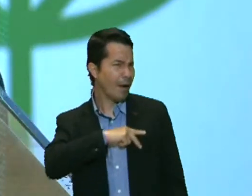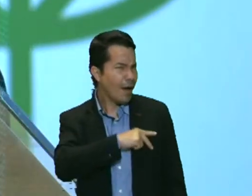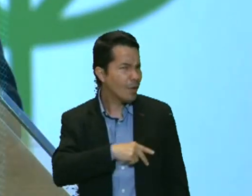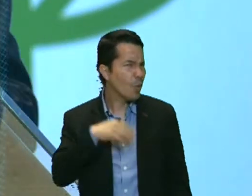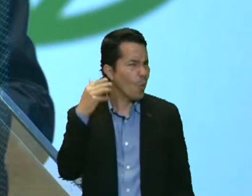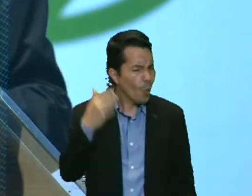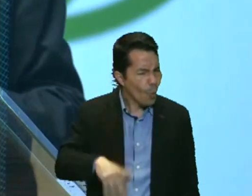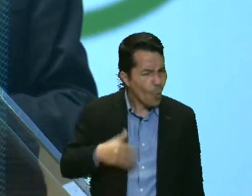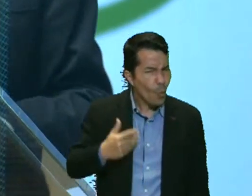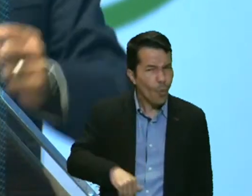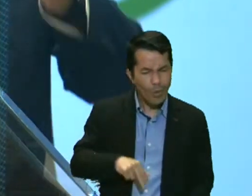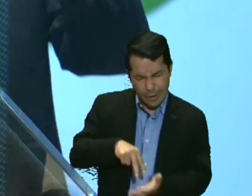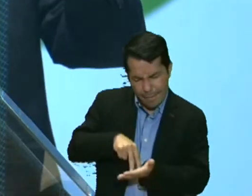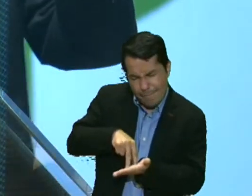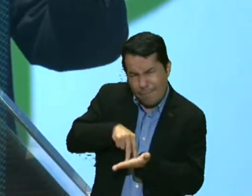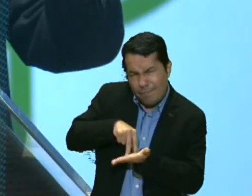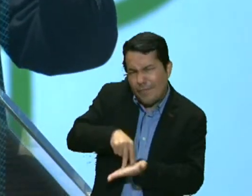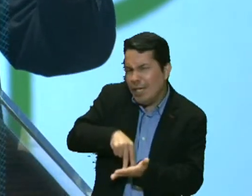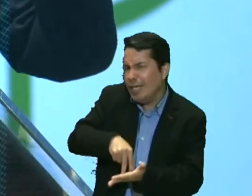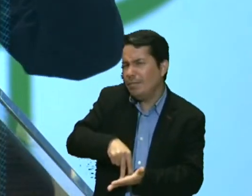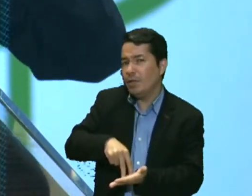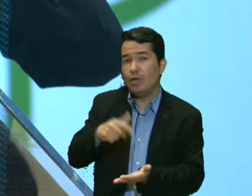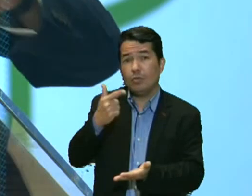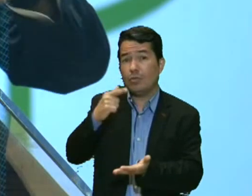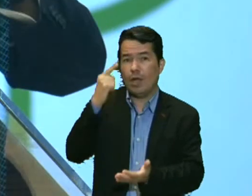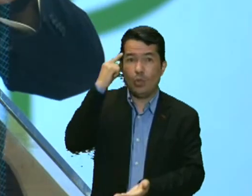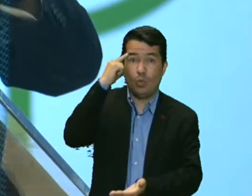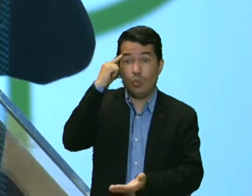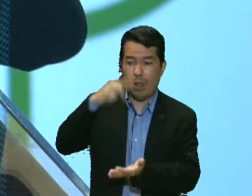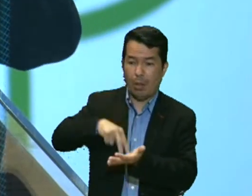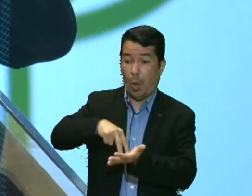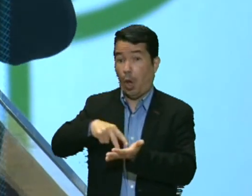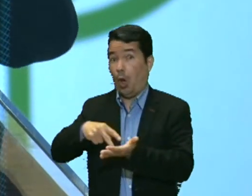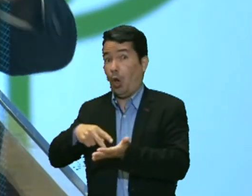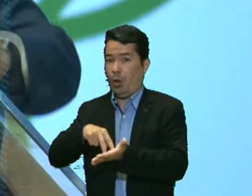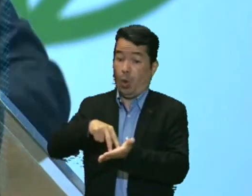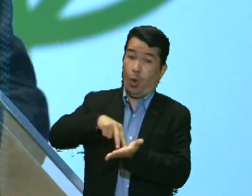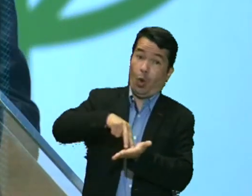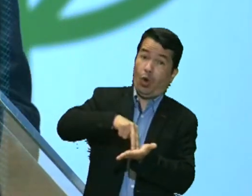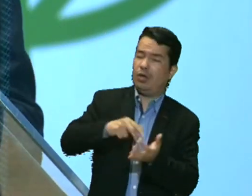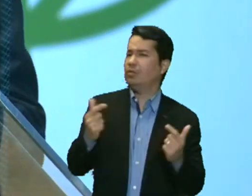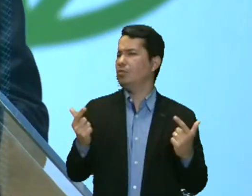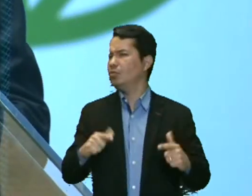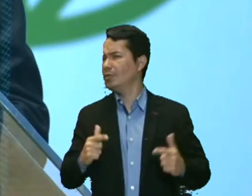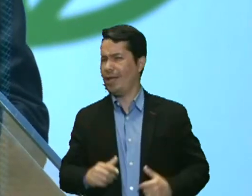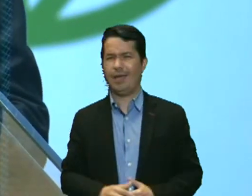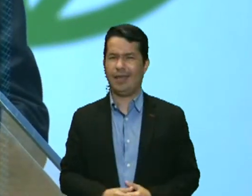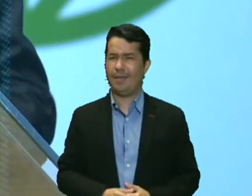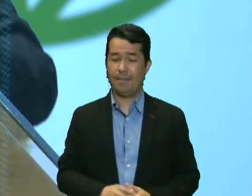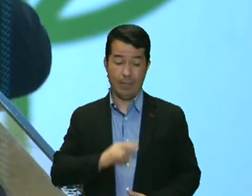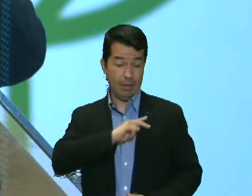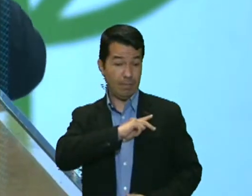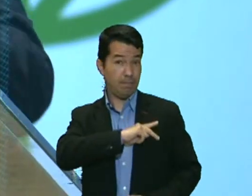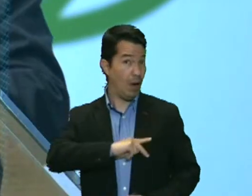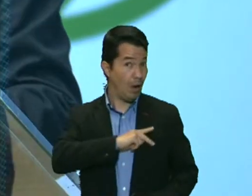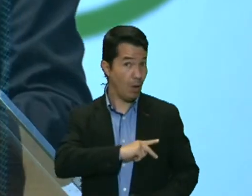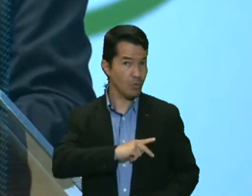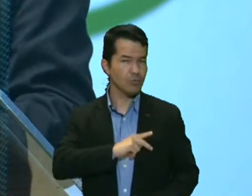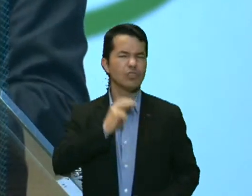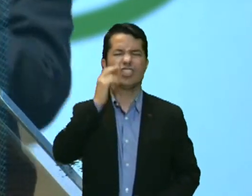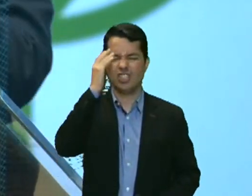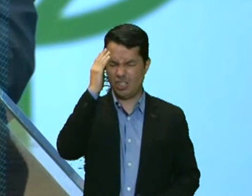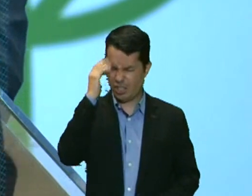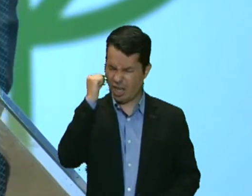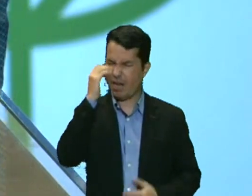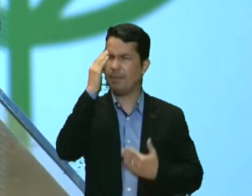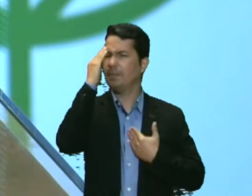pessoas. Aquela palavra estava encarnada na sua prática de vida. A gratidão